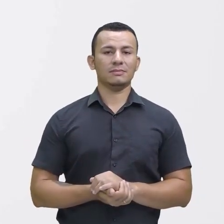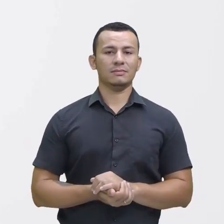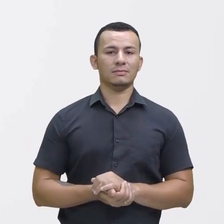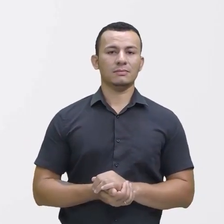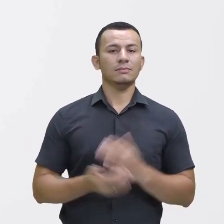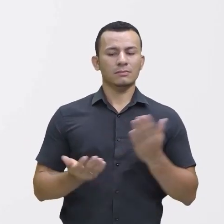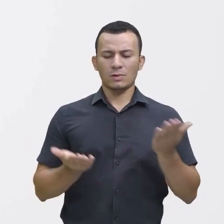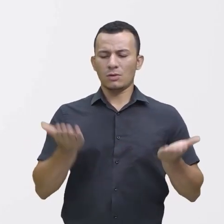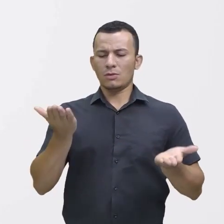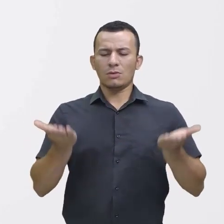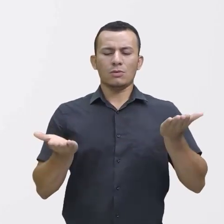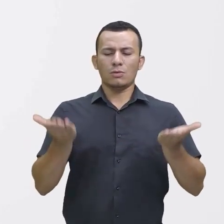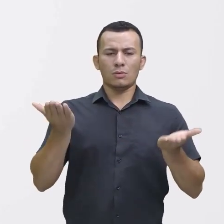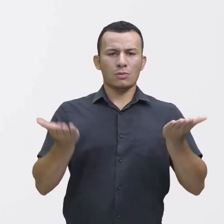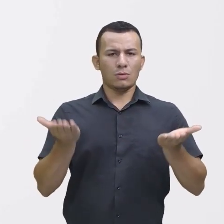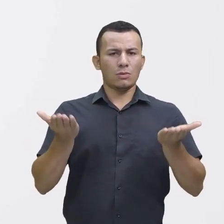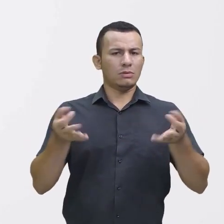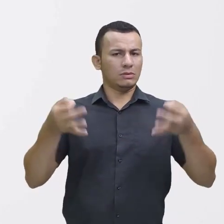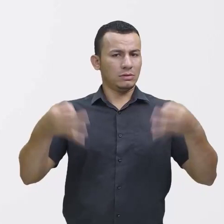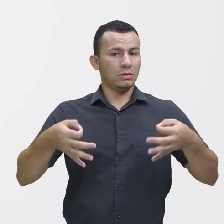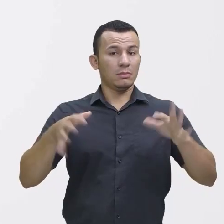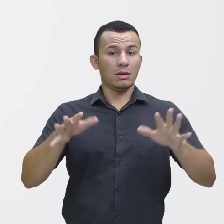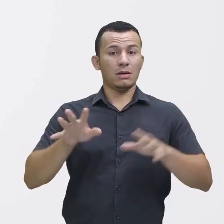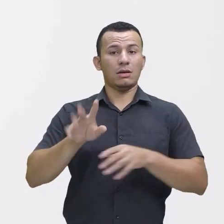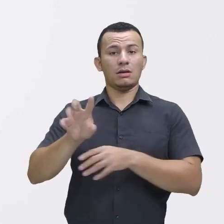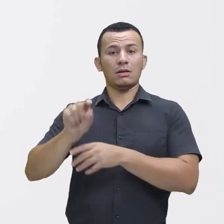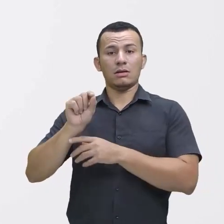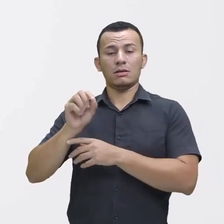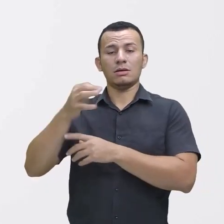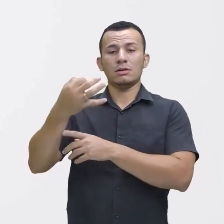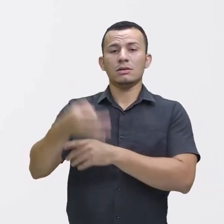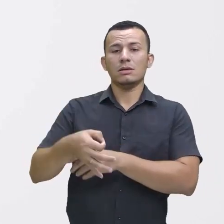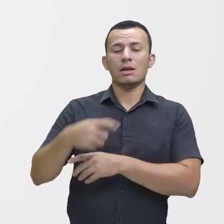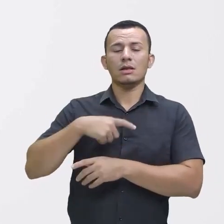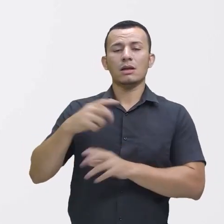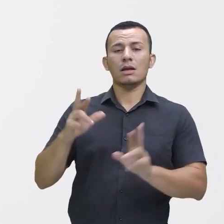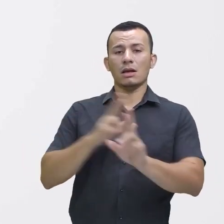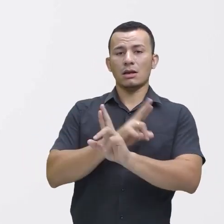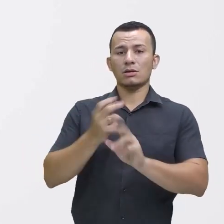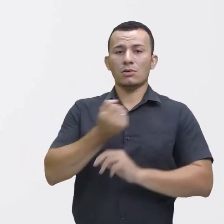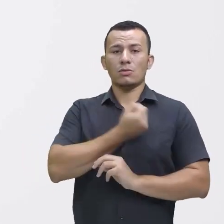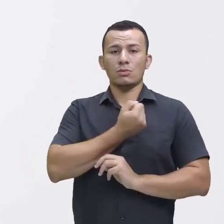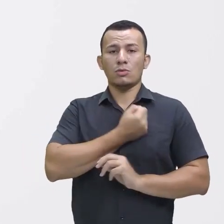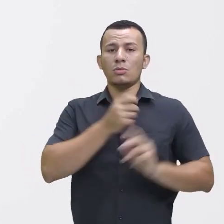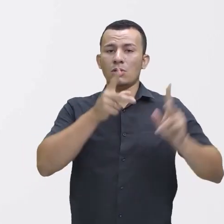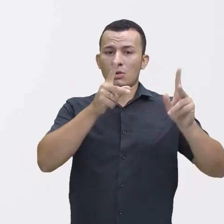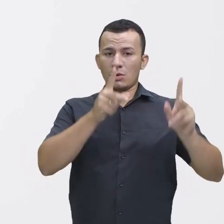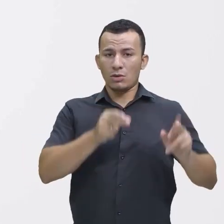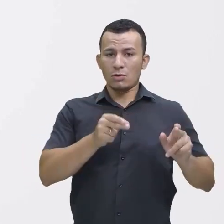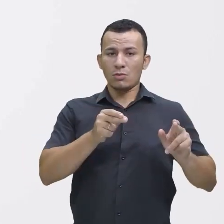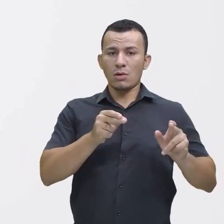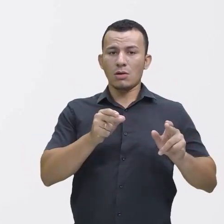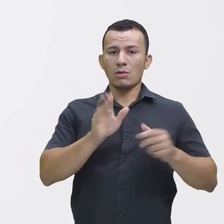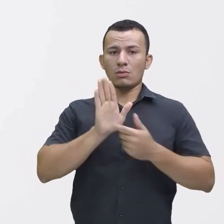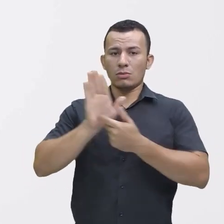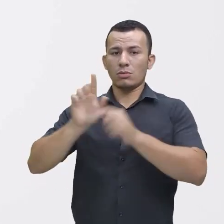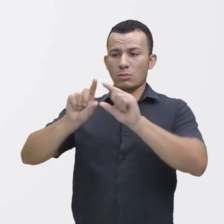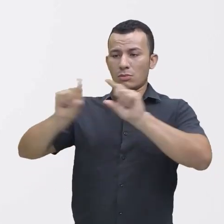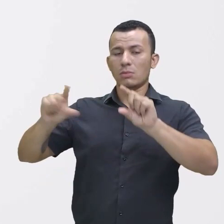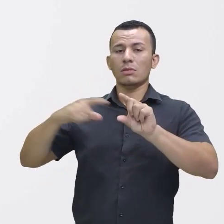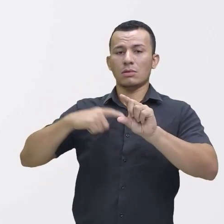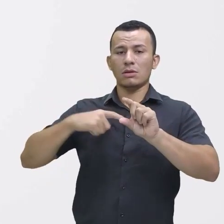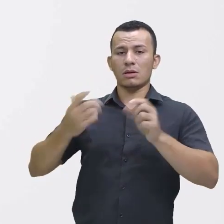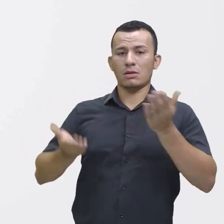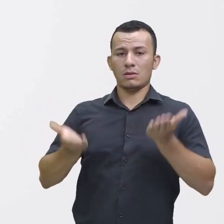Considere a balança em equilíbrio. Marque a sentença que tem relação de igualdade com a sentença representada na balança.